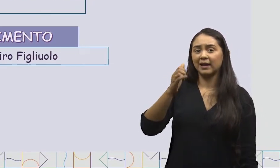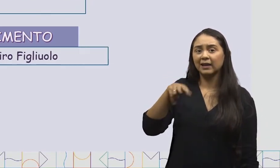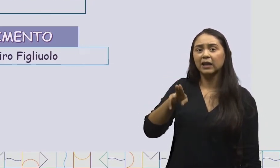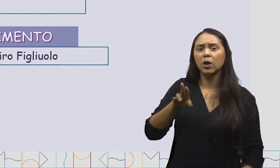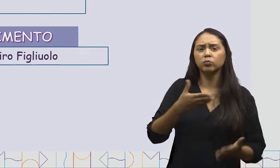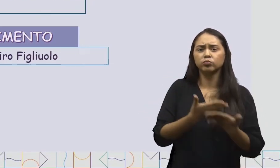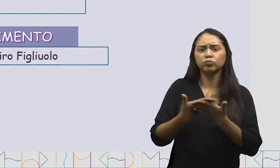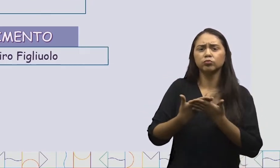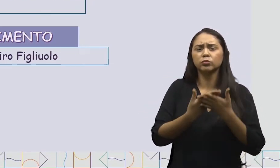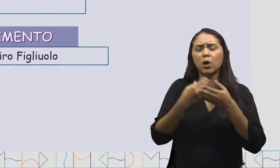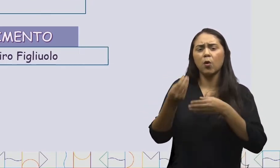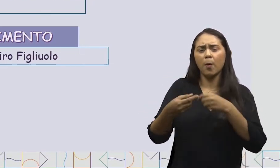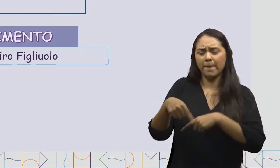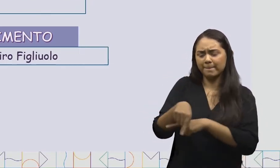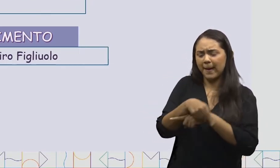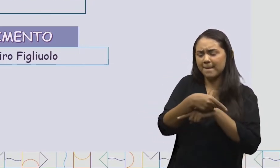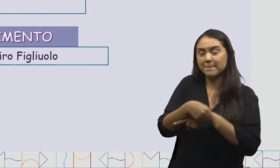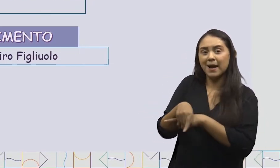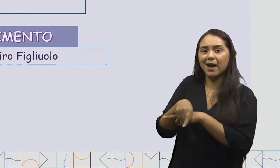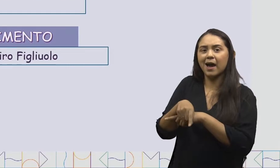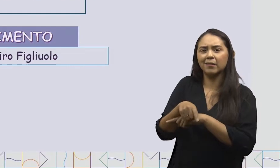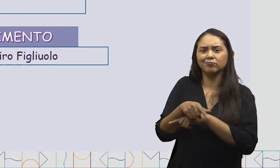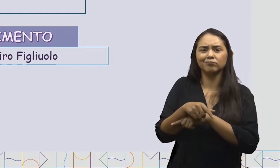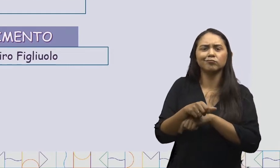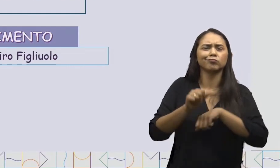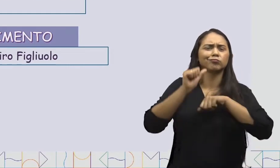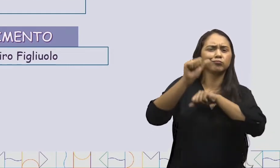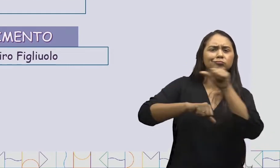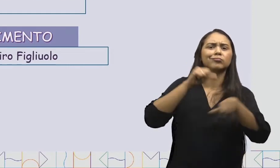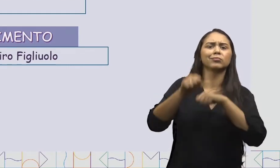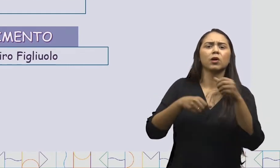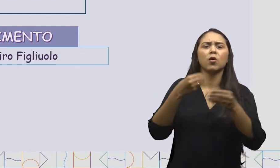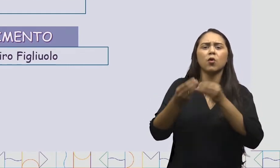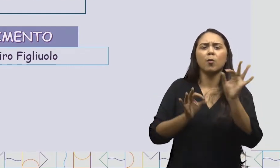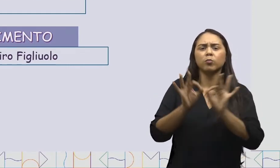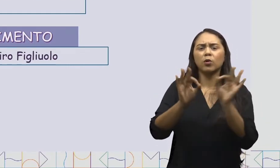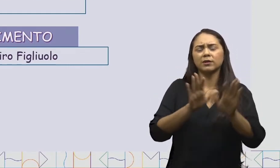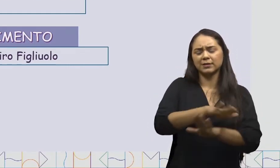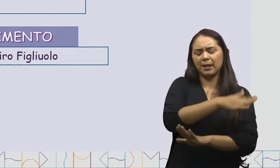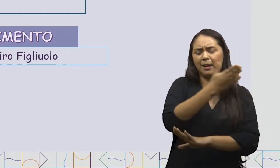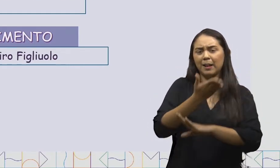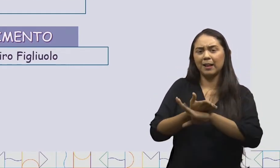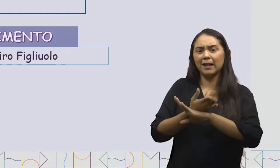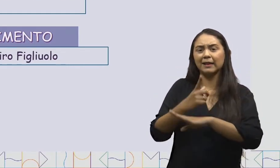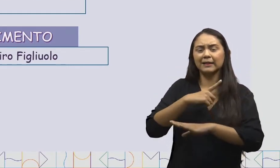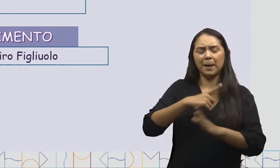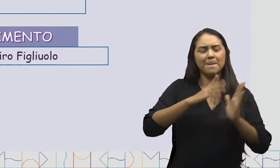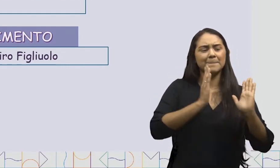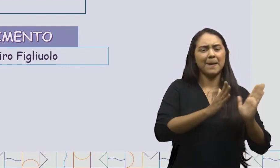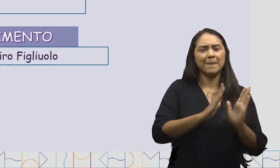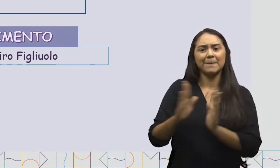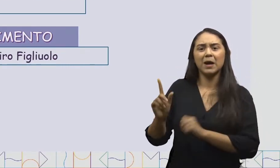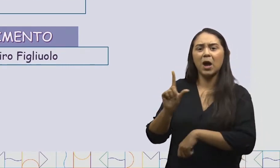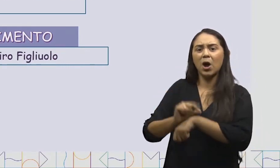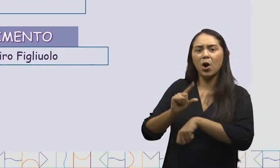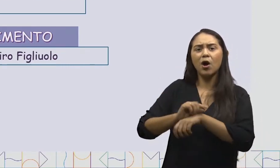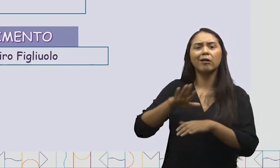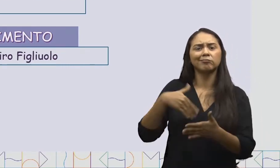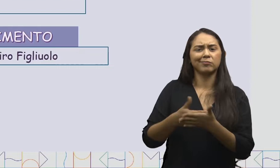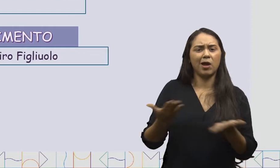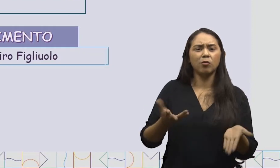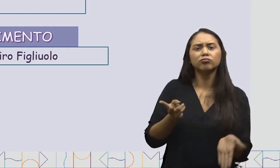estudar a movimentação de um pêndulo, revolucionou a divisão de um dia inteiro em horas, sendo base do que